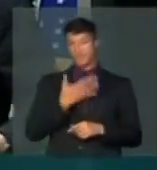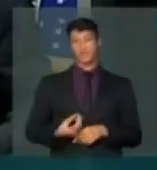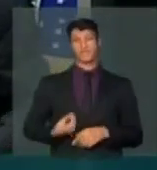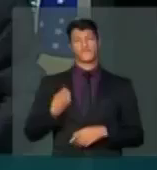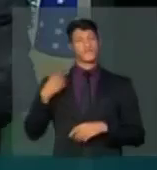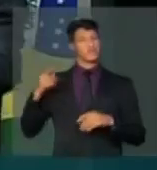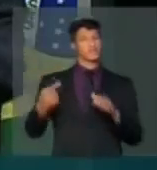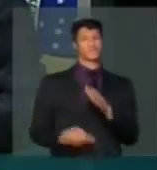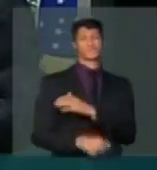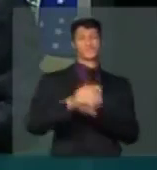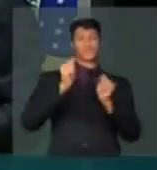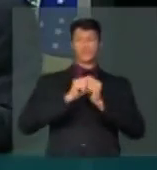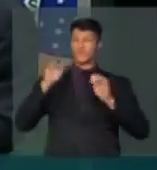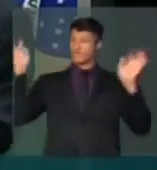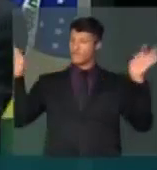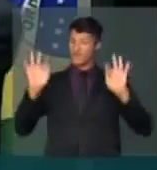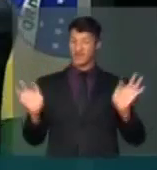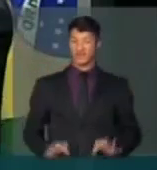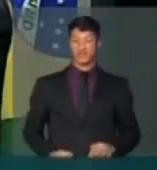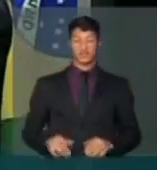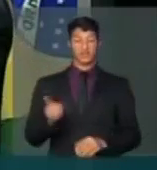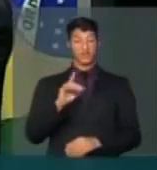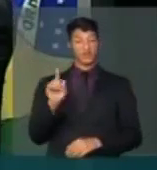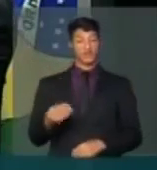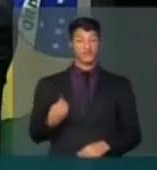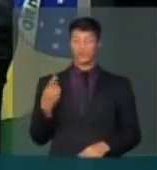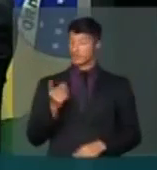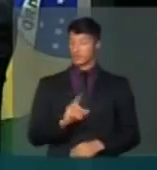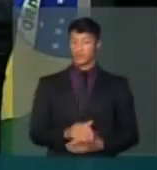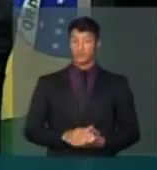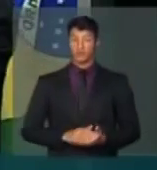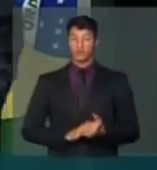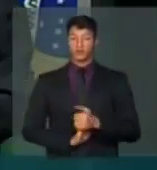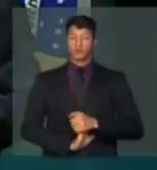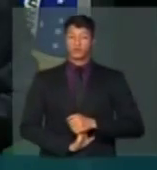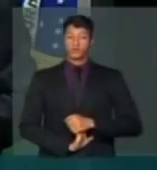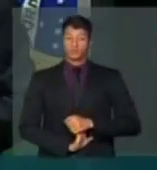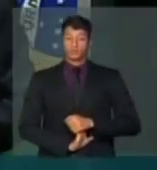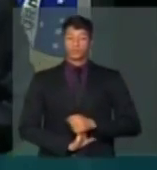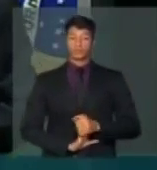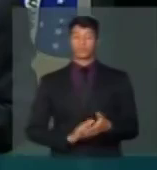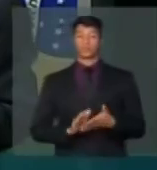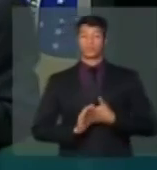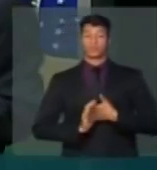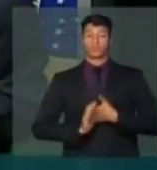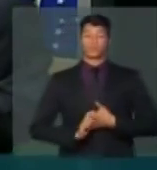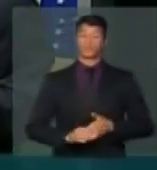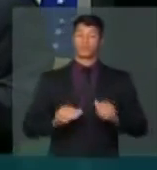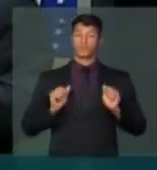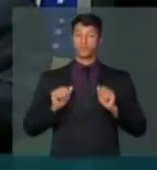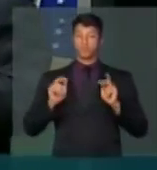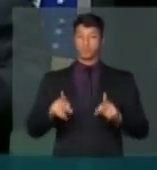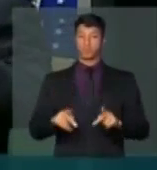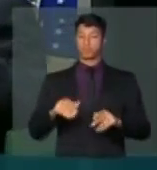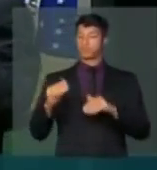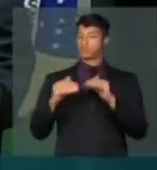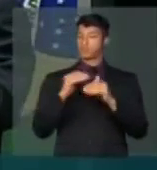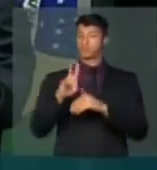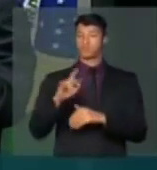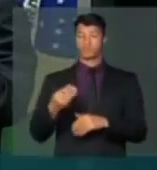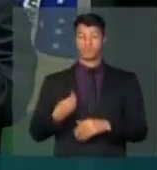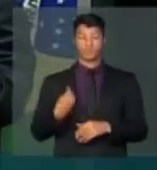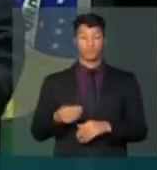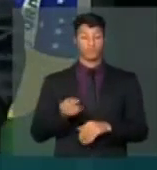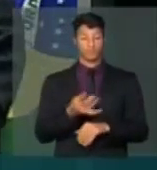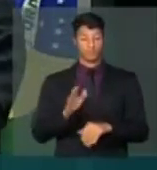com intensidade, vida com felicidade. Se não é, não é vida que mereça ser vivida. E o aposentado, na medida que vai vivendo, e